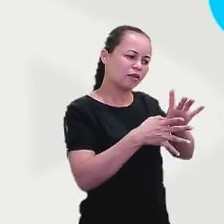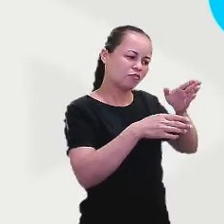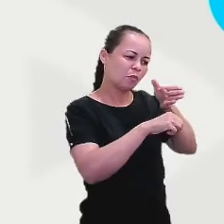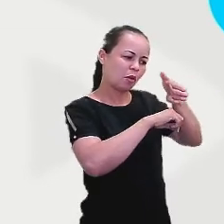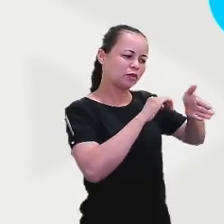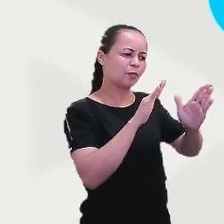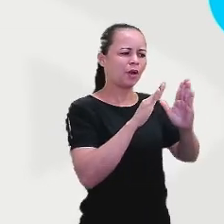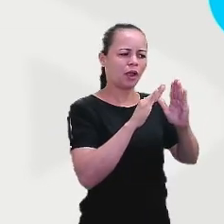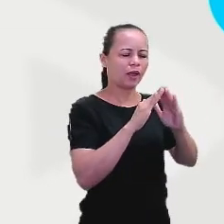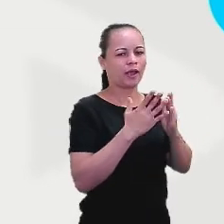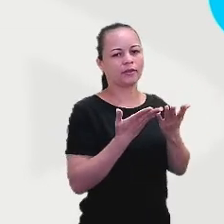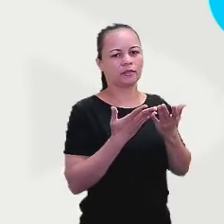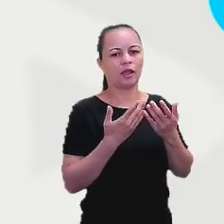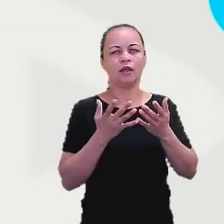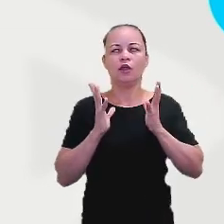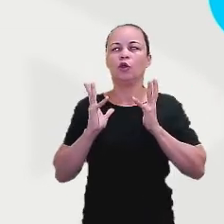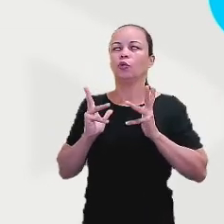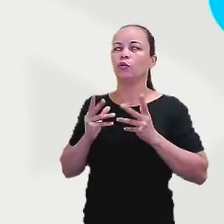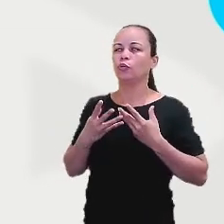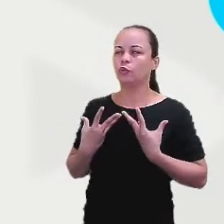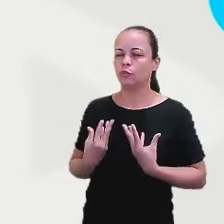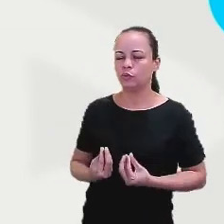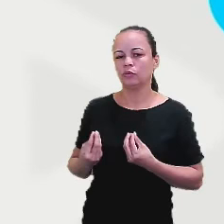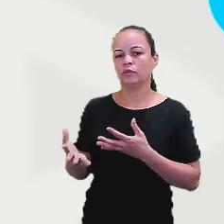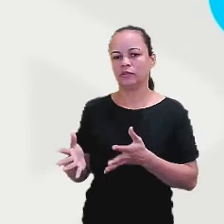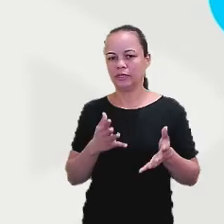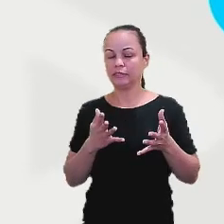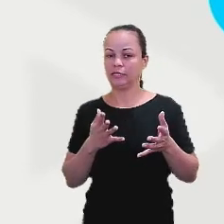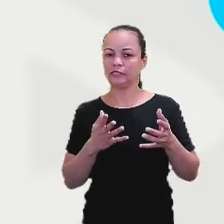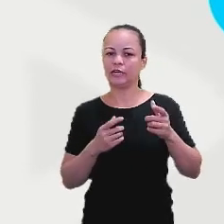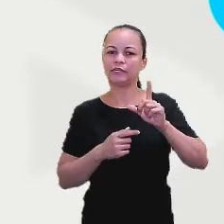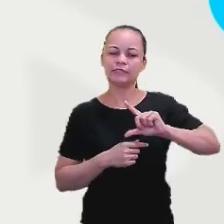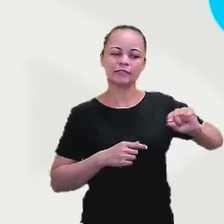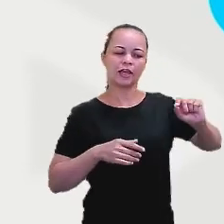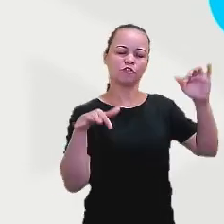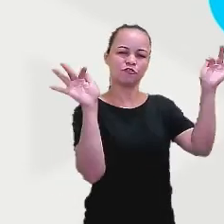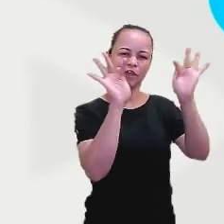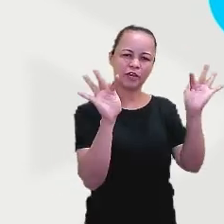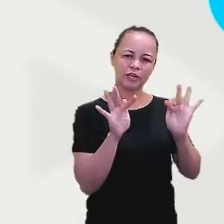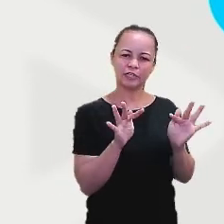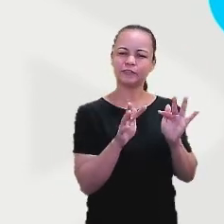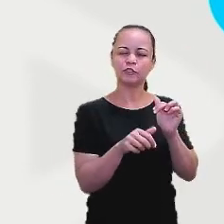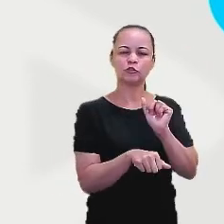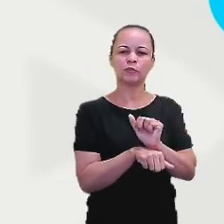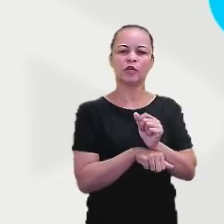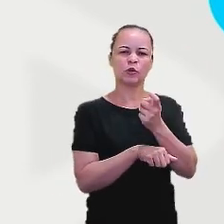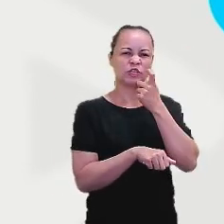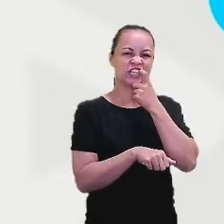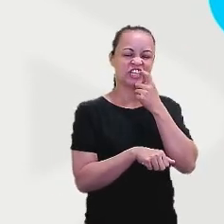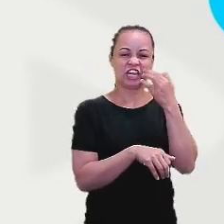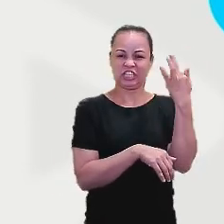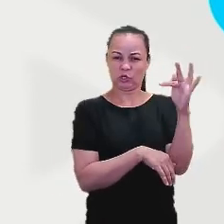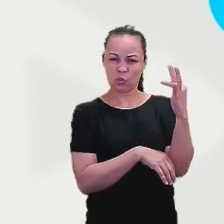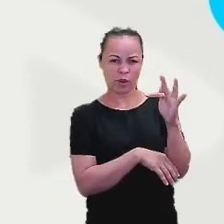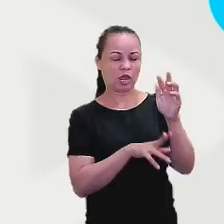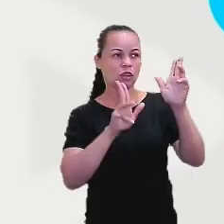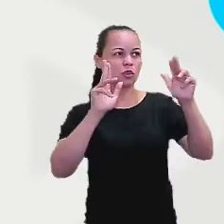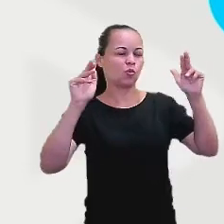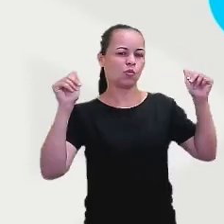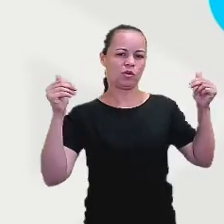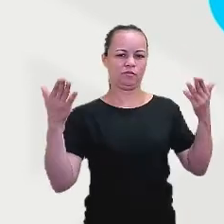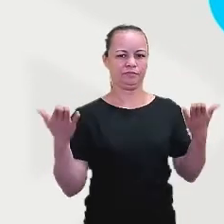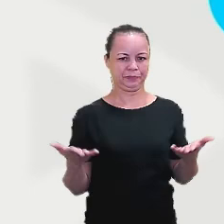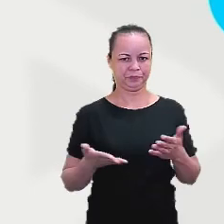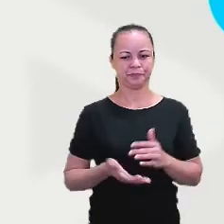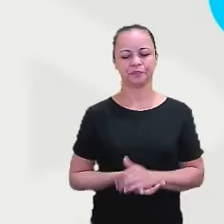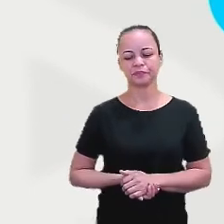feliz da vida, mas esperando nunca mais ter dor de dente. Então, é um texto um pouquinho longo, né? Também falei